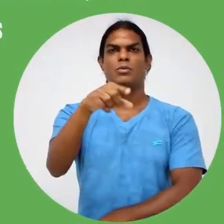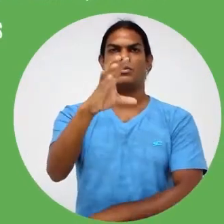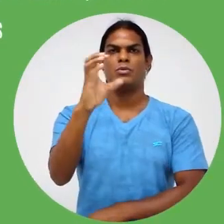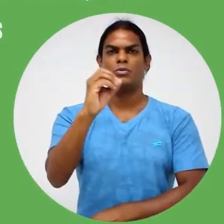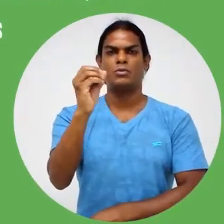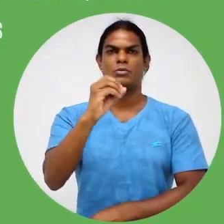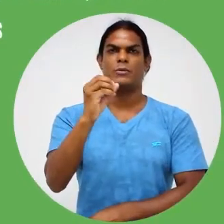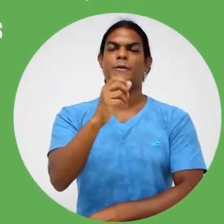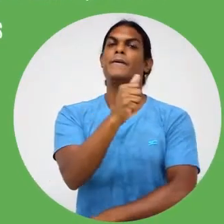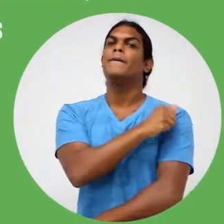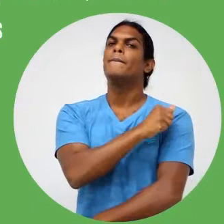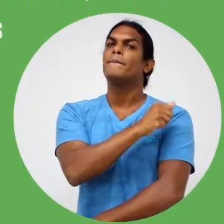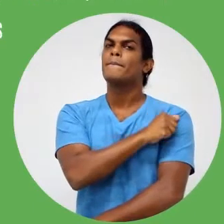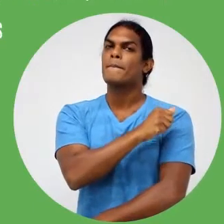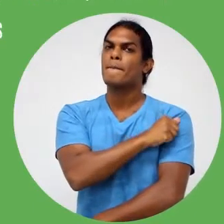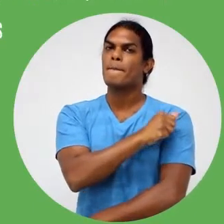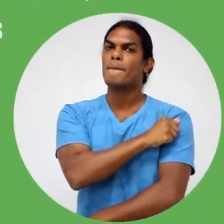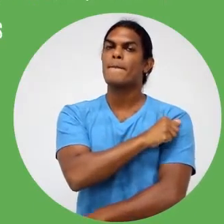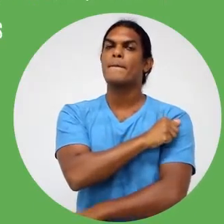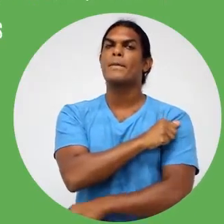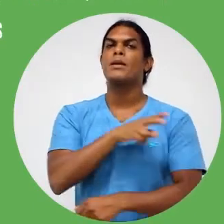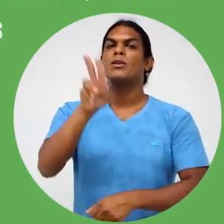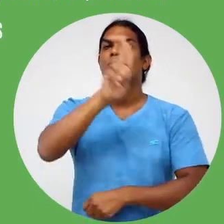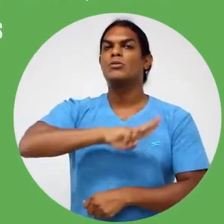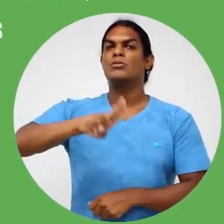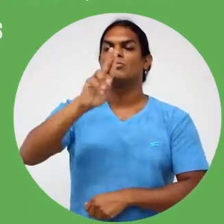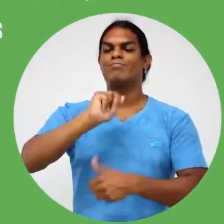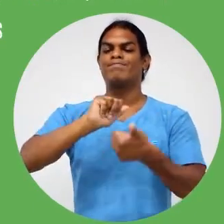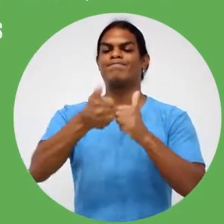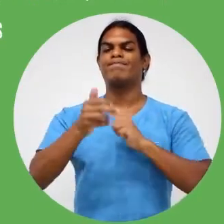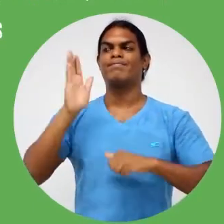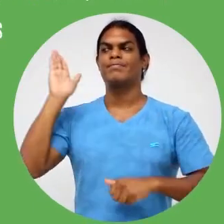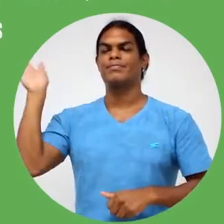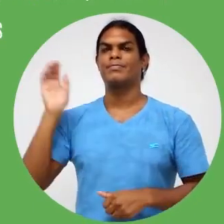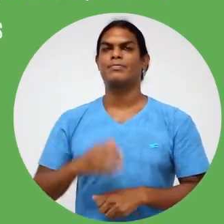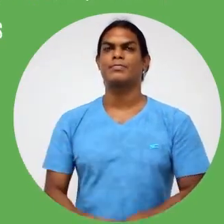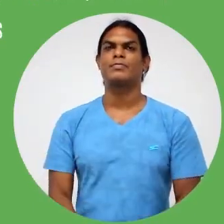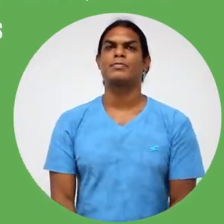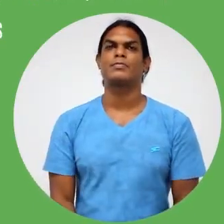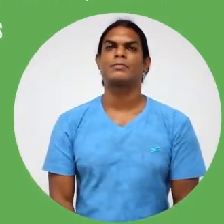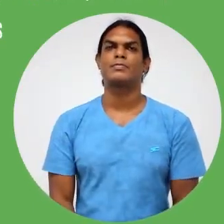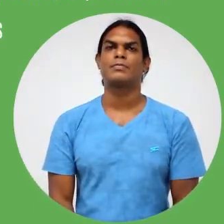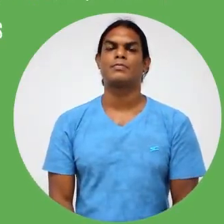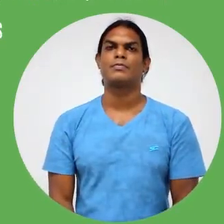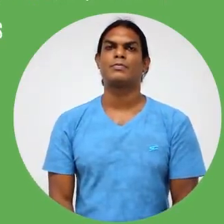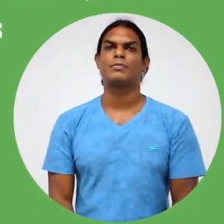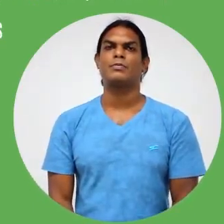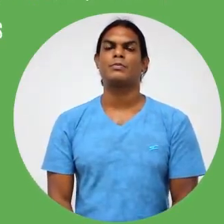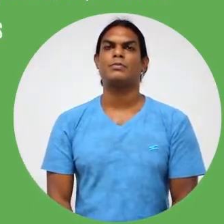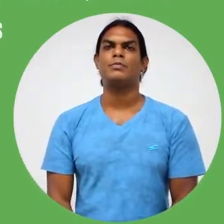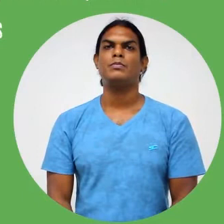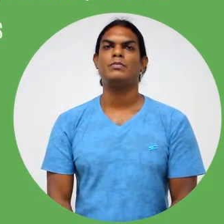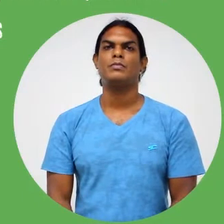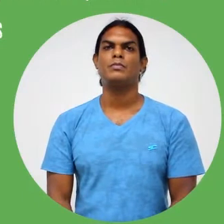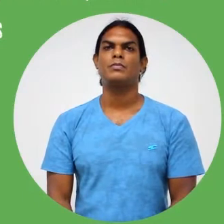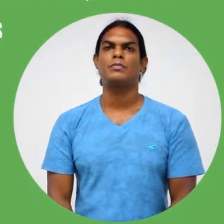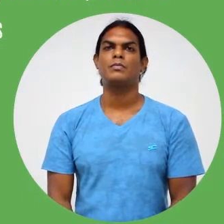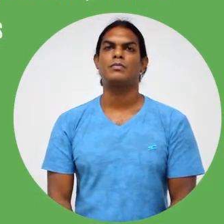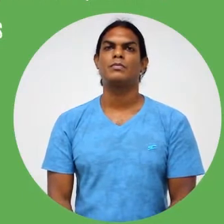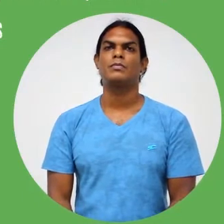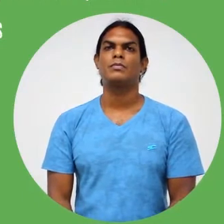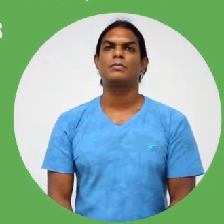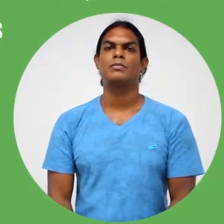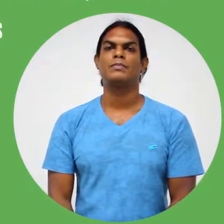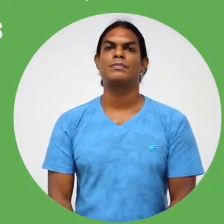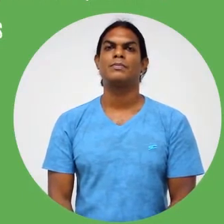com facilidade em jogos e ambientes digitais e aprende com facilidade a partir desse tipo de plataforma. É